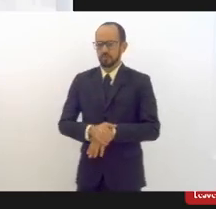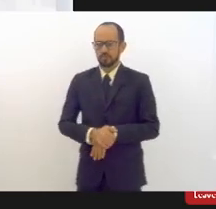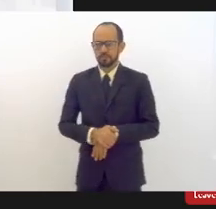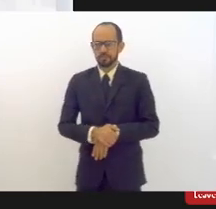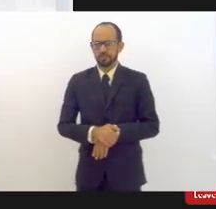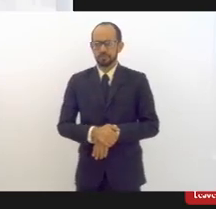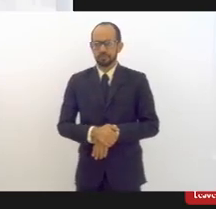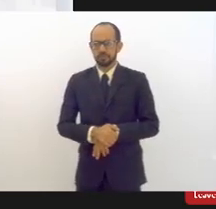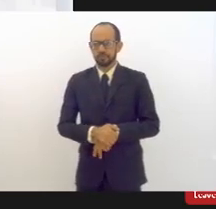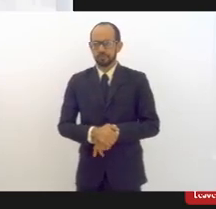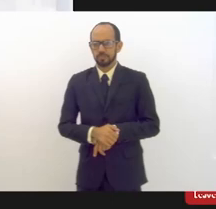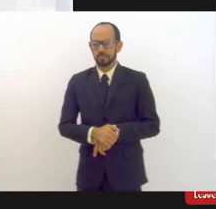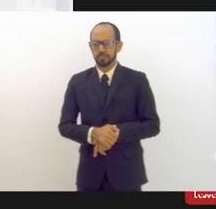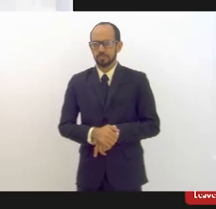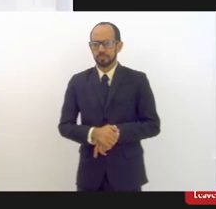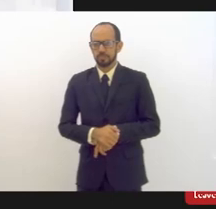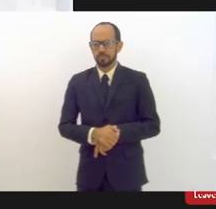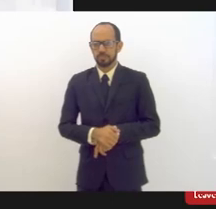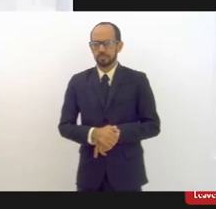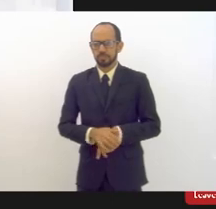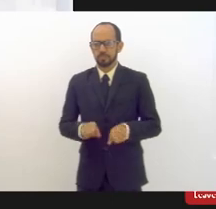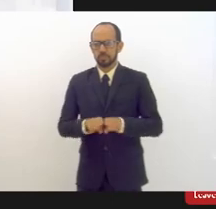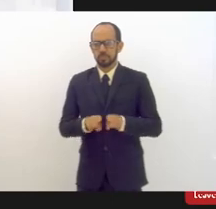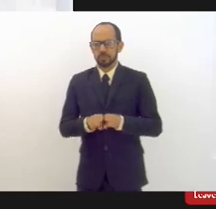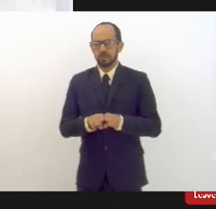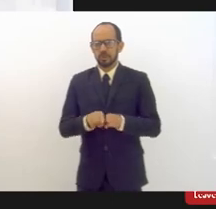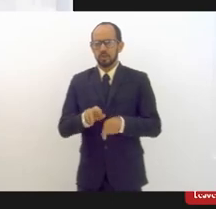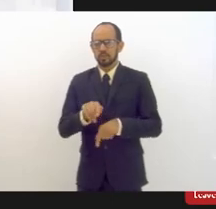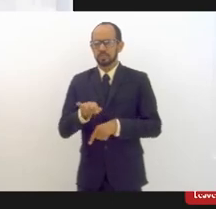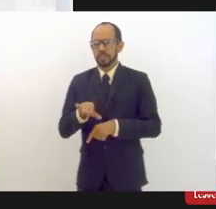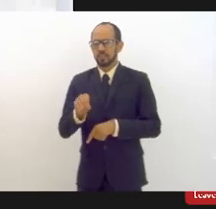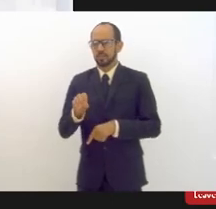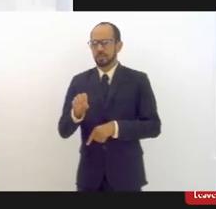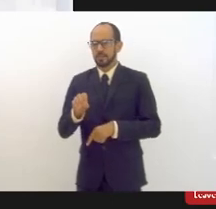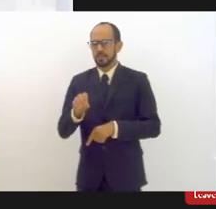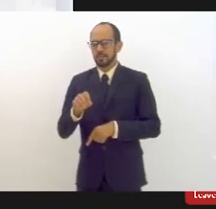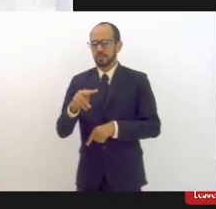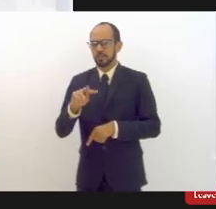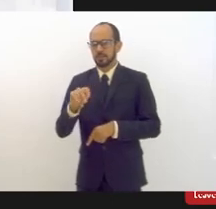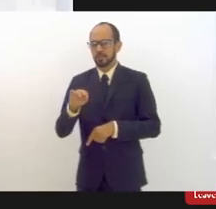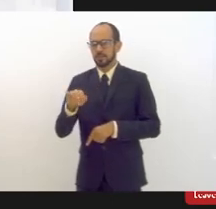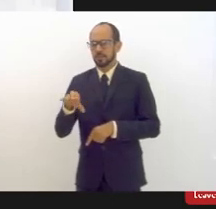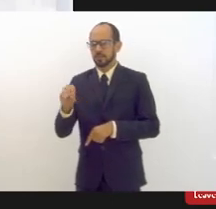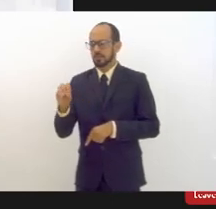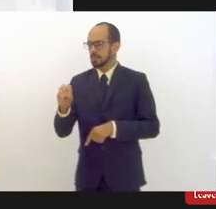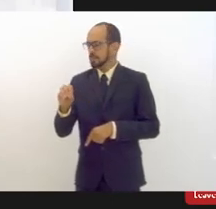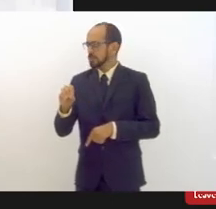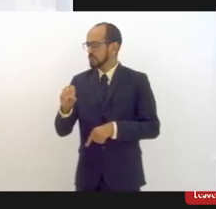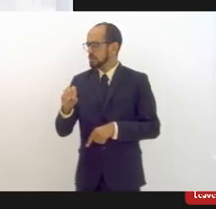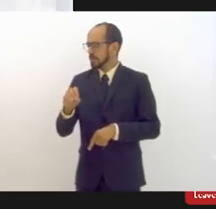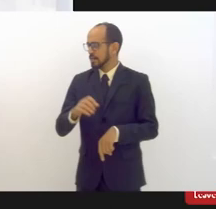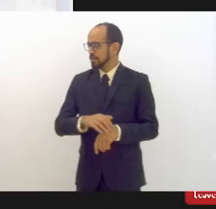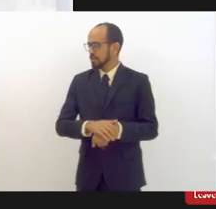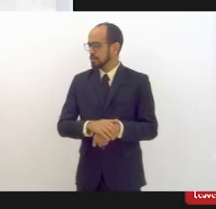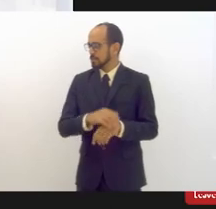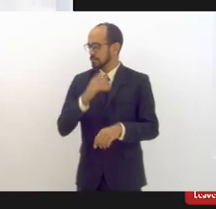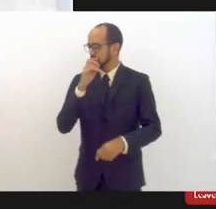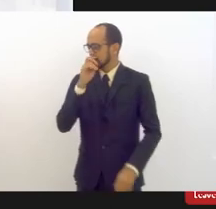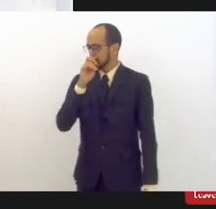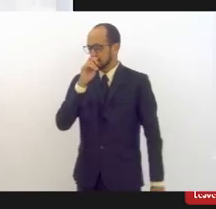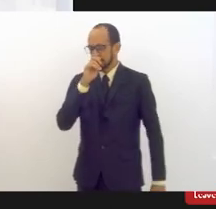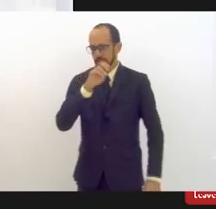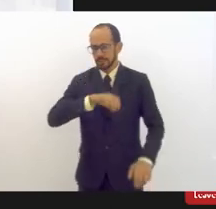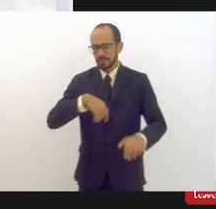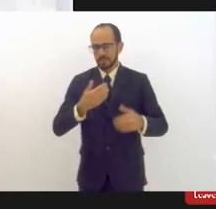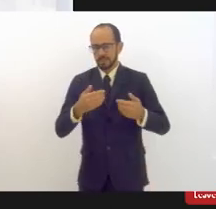ao doutor Rogério Pacheco e demais instituições presentes. Eu não consigo visualizar aqui na nossa tela